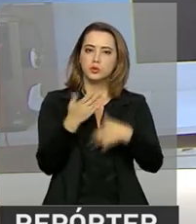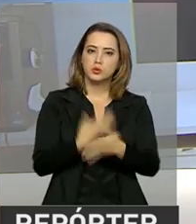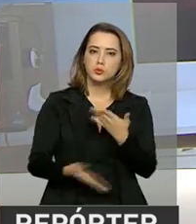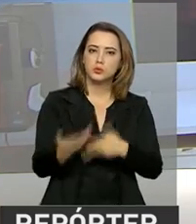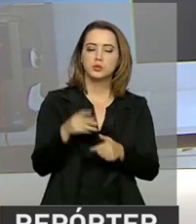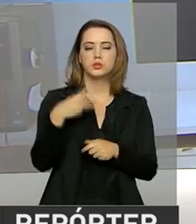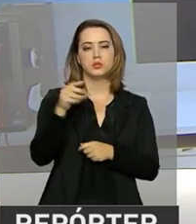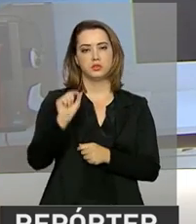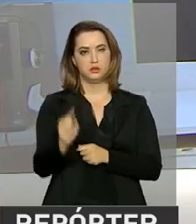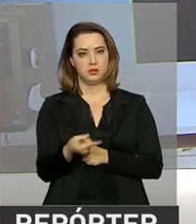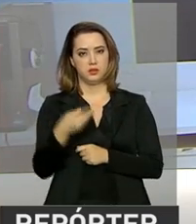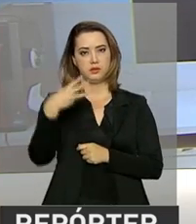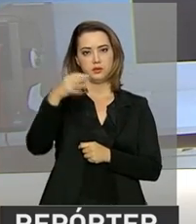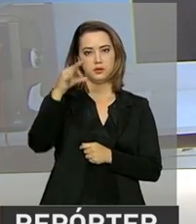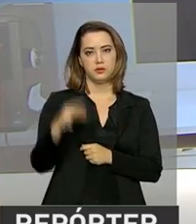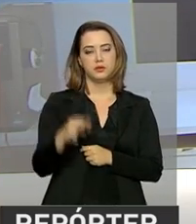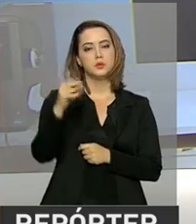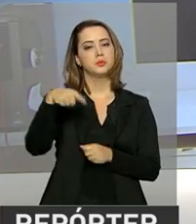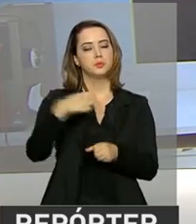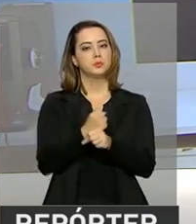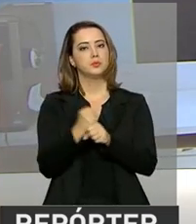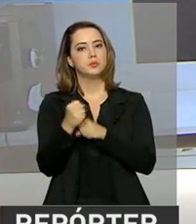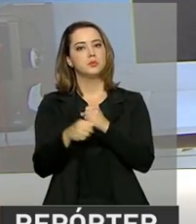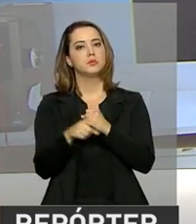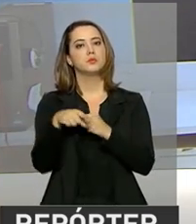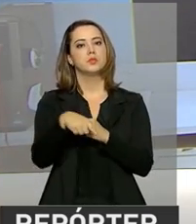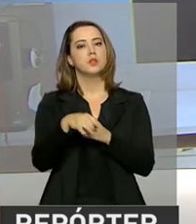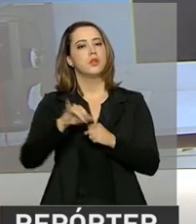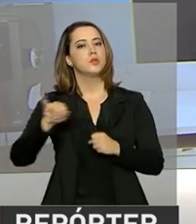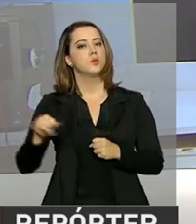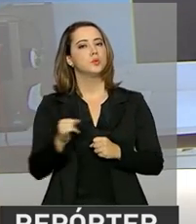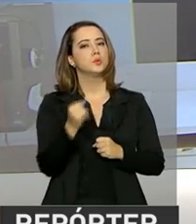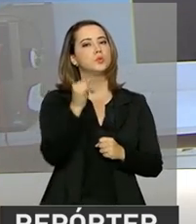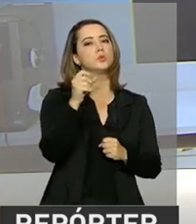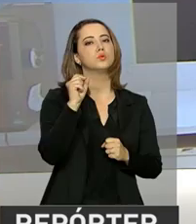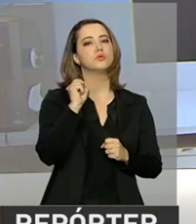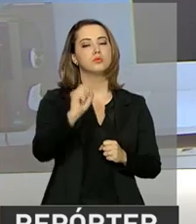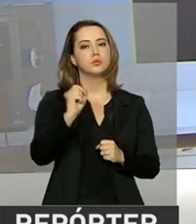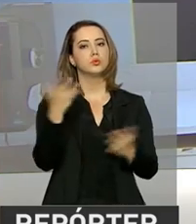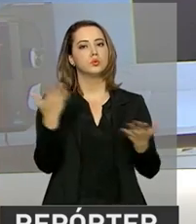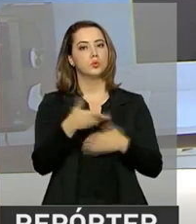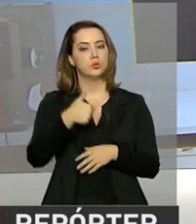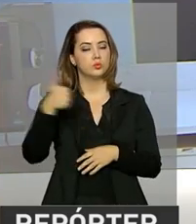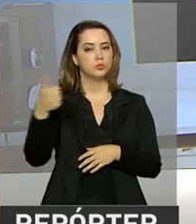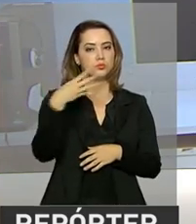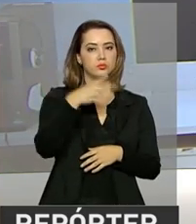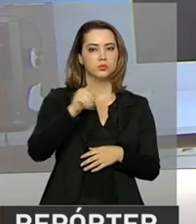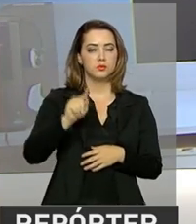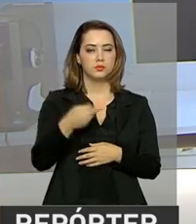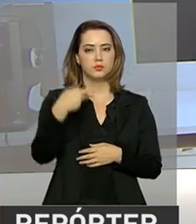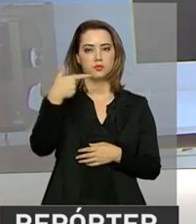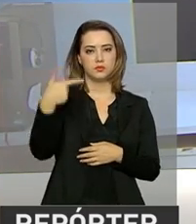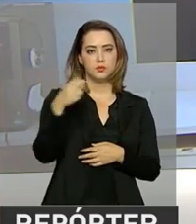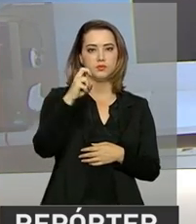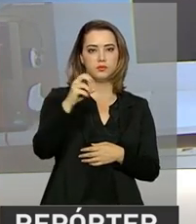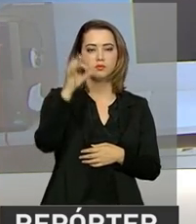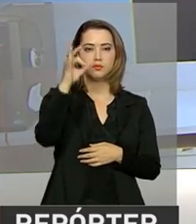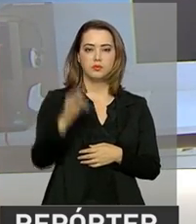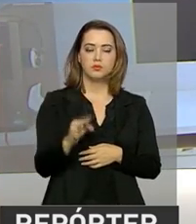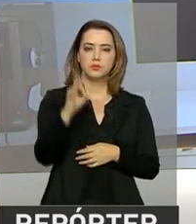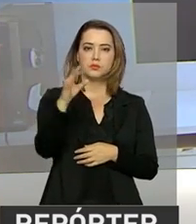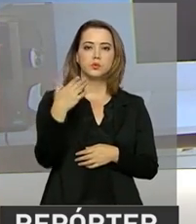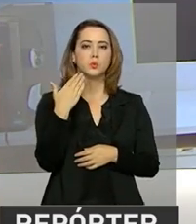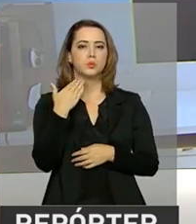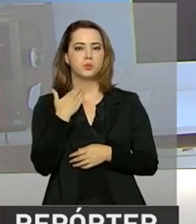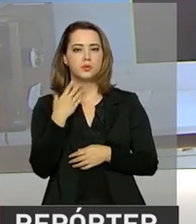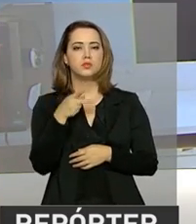3,3 por neste ano em relação à taxa básica de juros que hoje está em 14,25 por. o